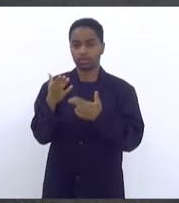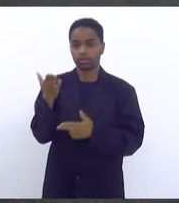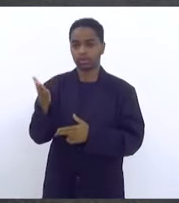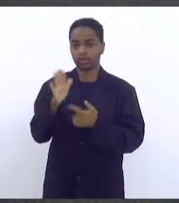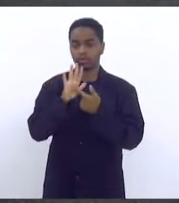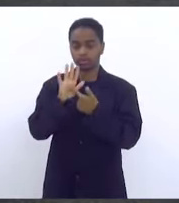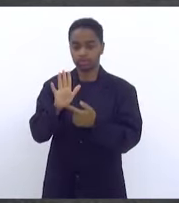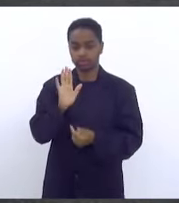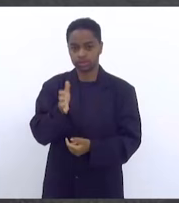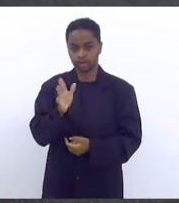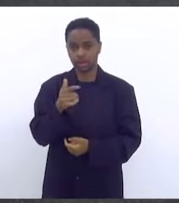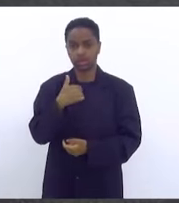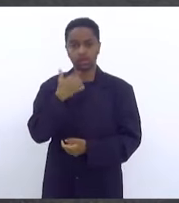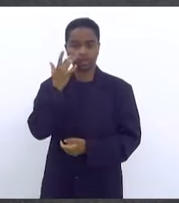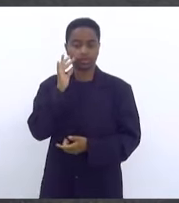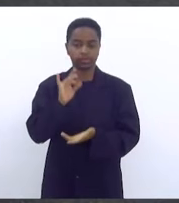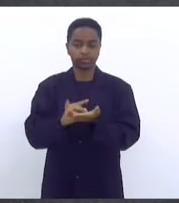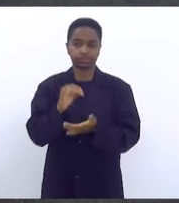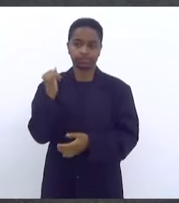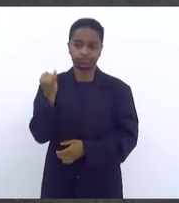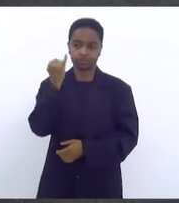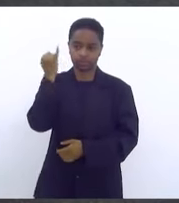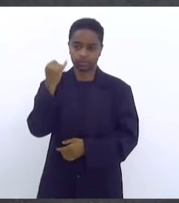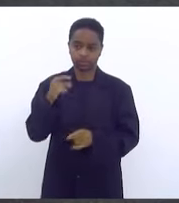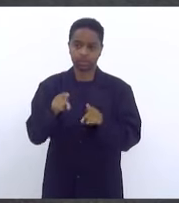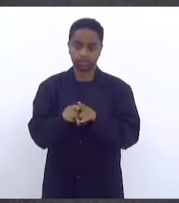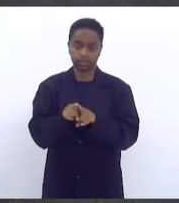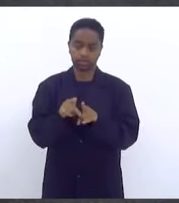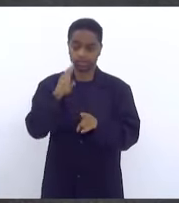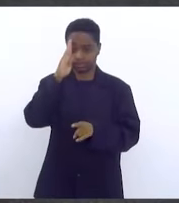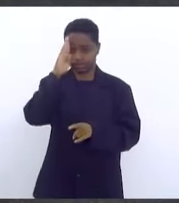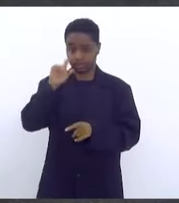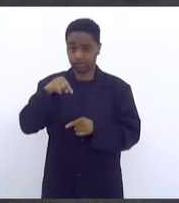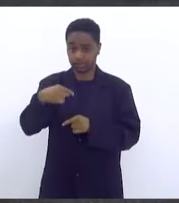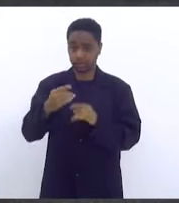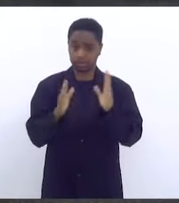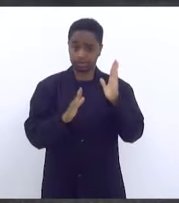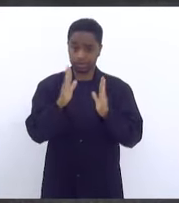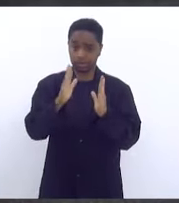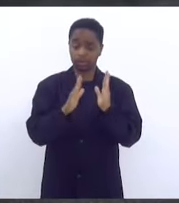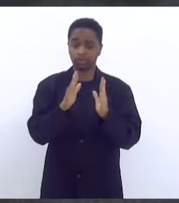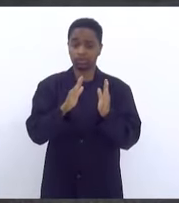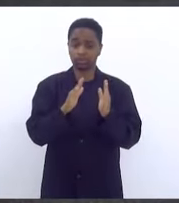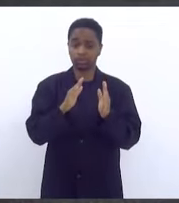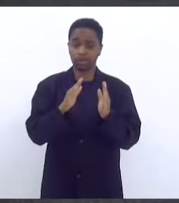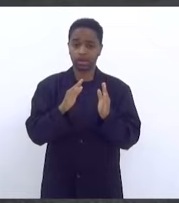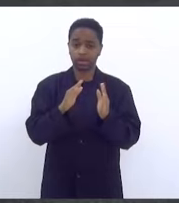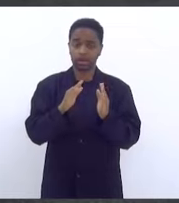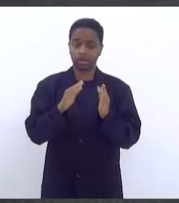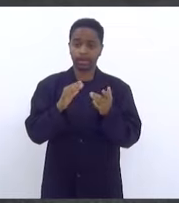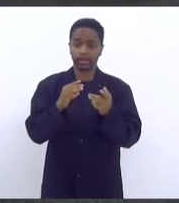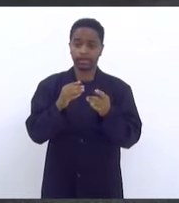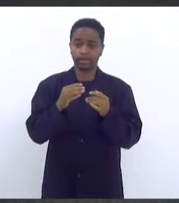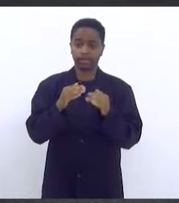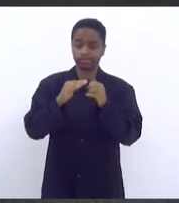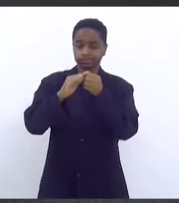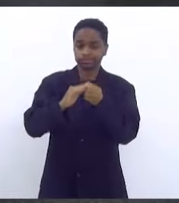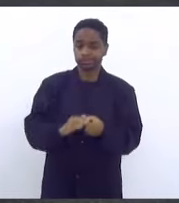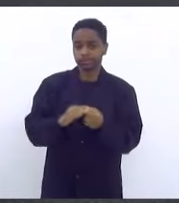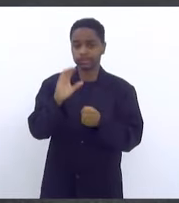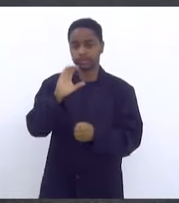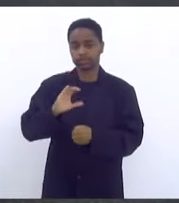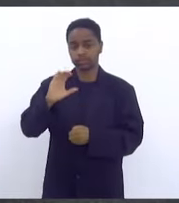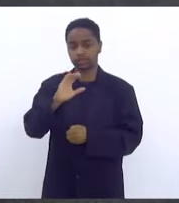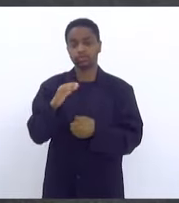aqui, eu acho que de extrema necessidade, ainda mais depois de tempos de negacionismo que vivemos. E eu queria dizer que, através